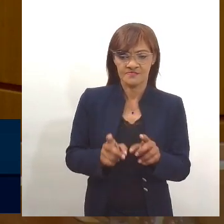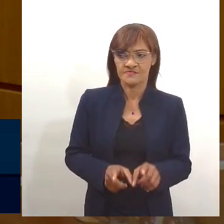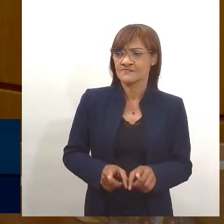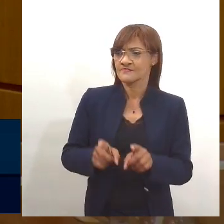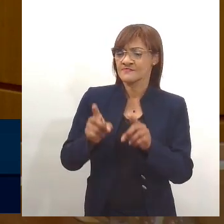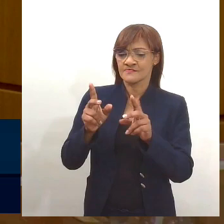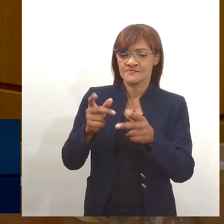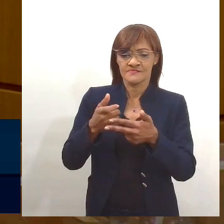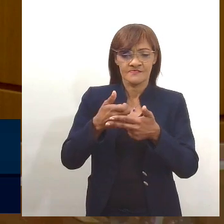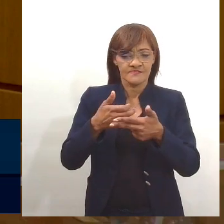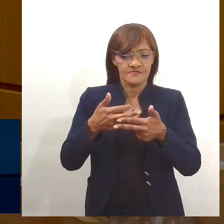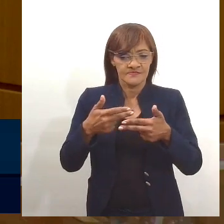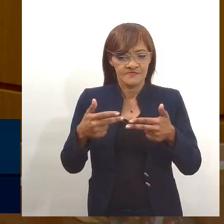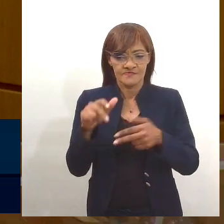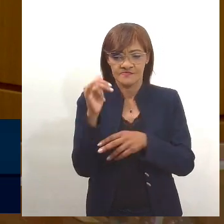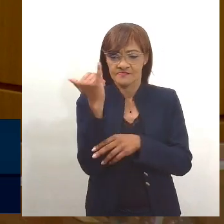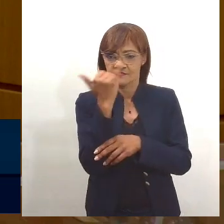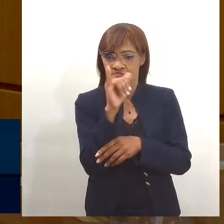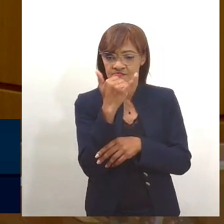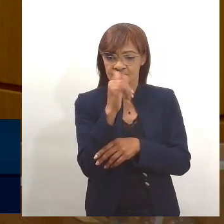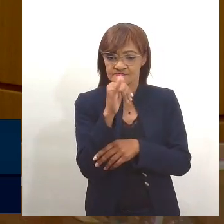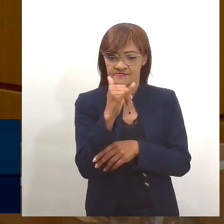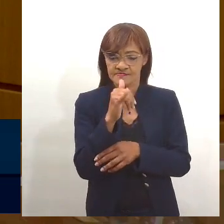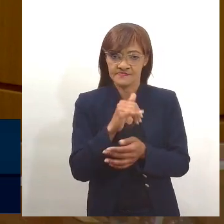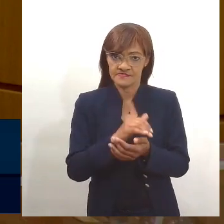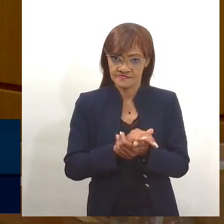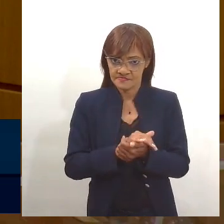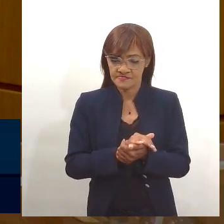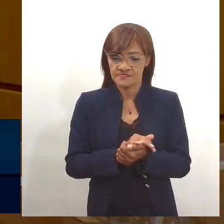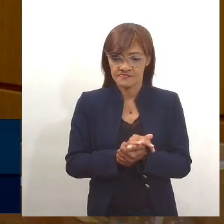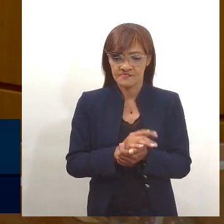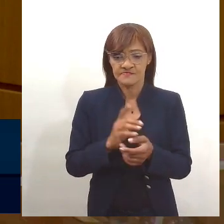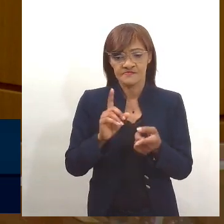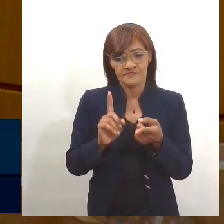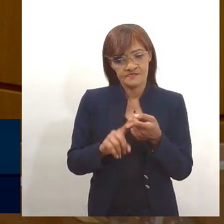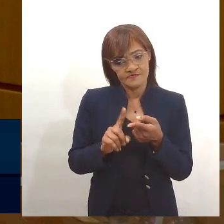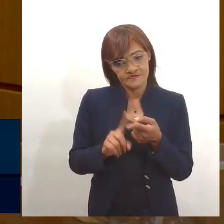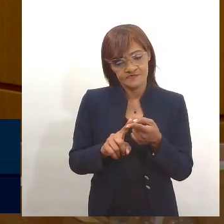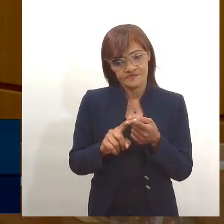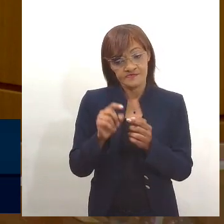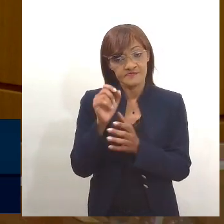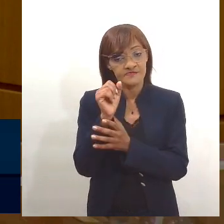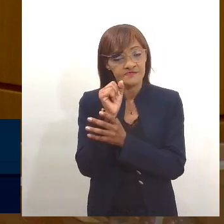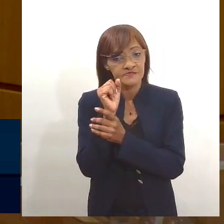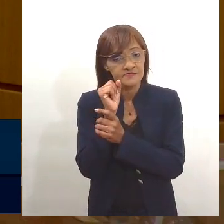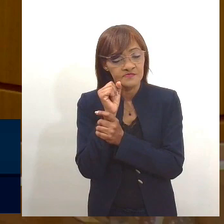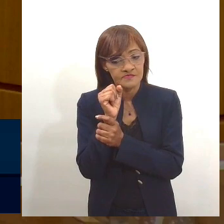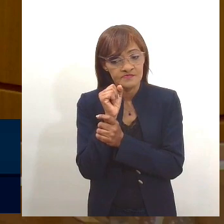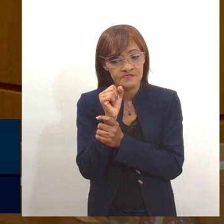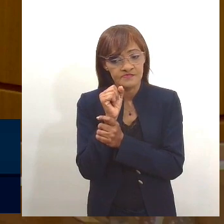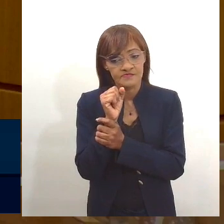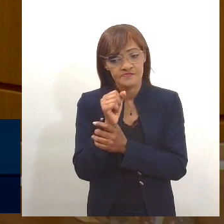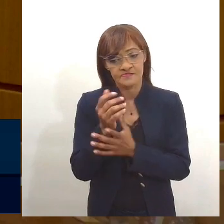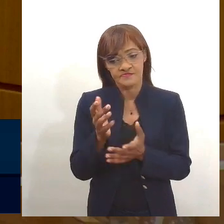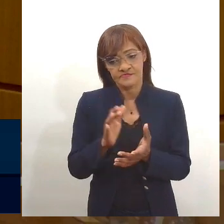temporária e também energia garantida. E isso faz da gente